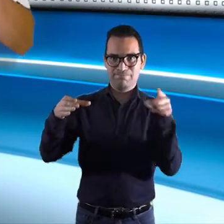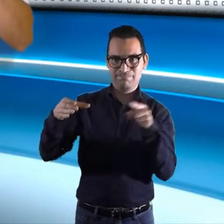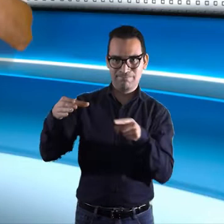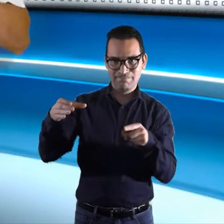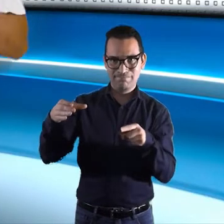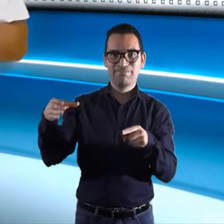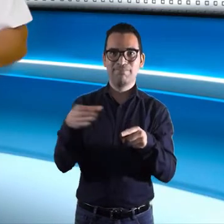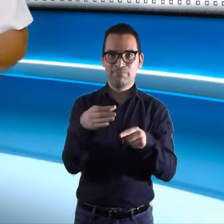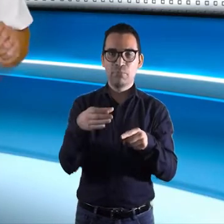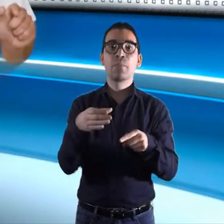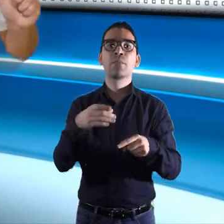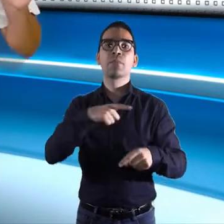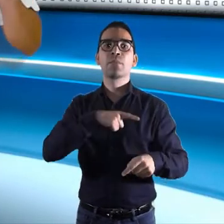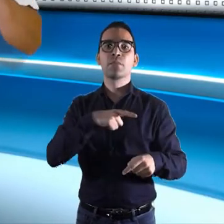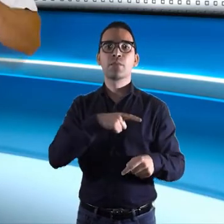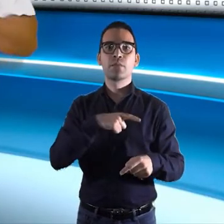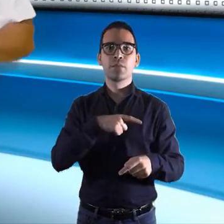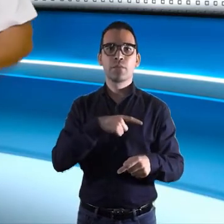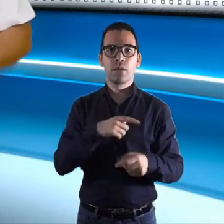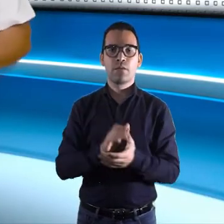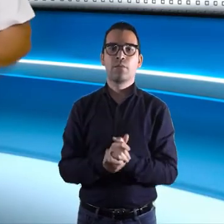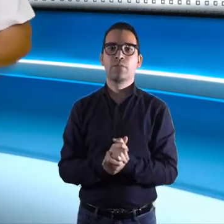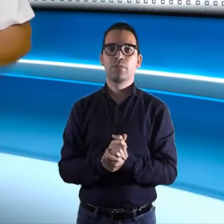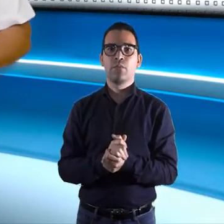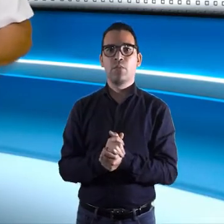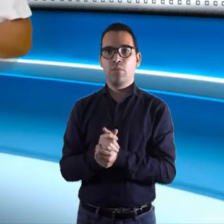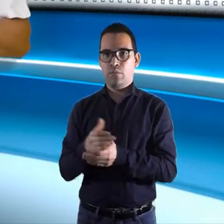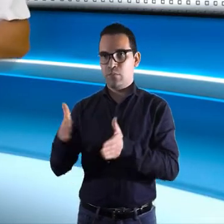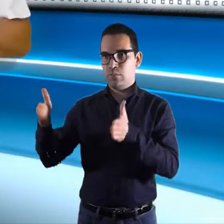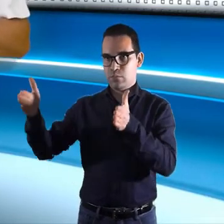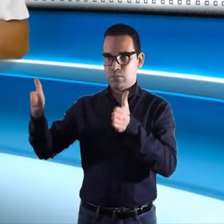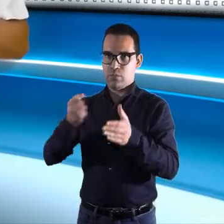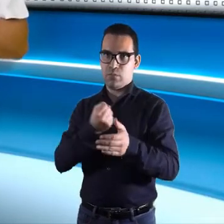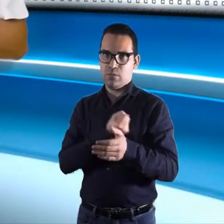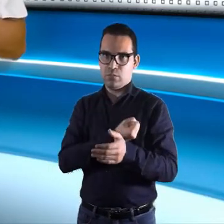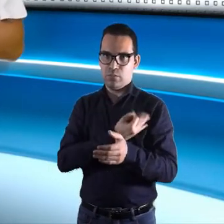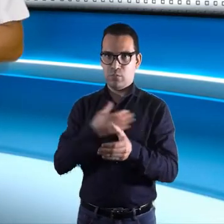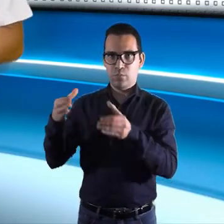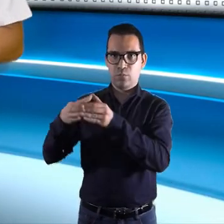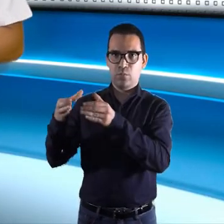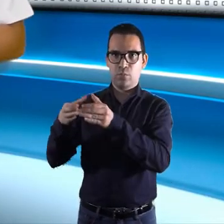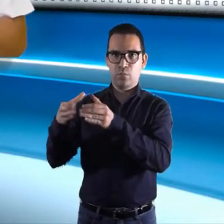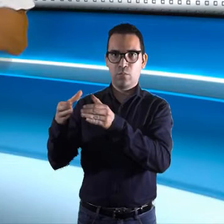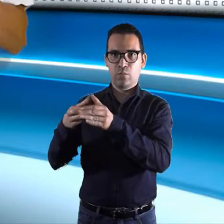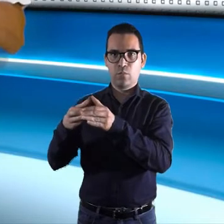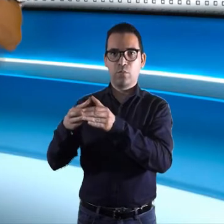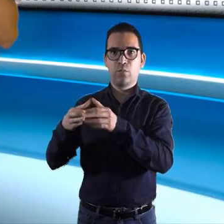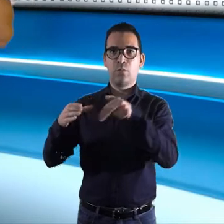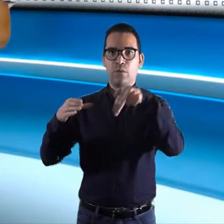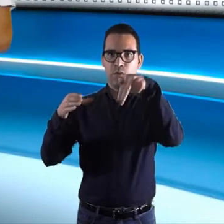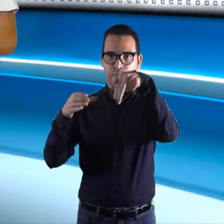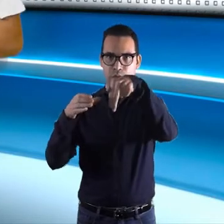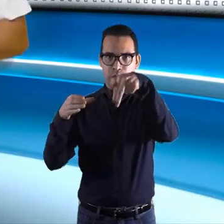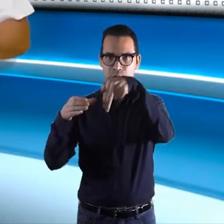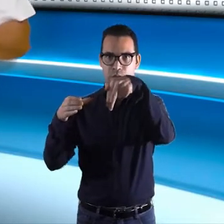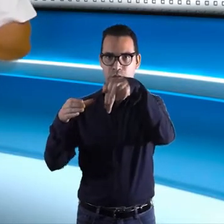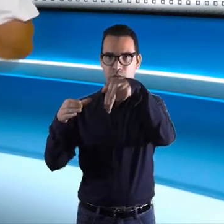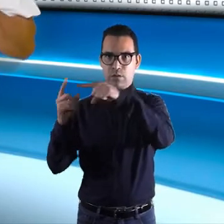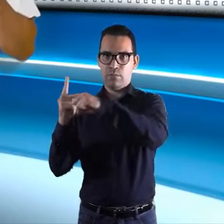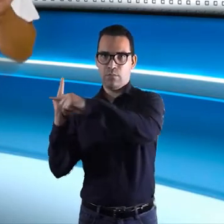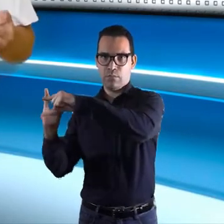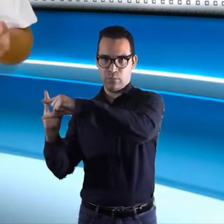naturais são formados por os números positivos, então podemos dizer que todo o conjunto